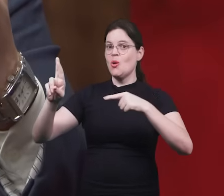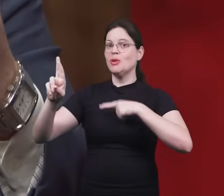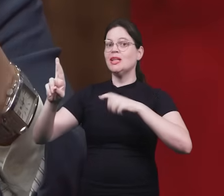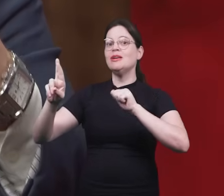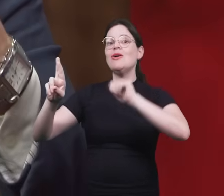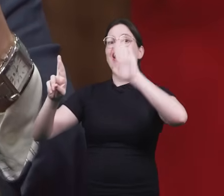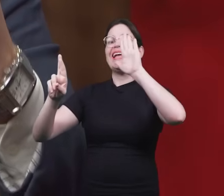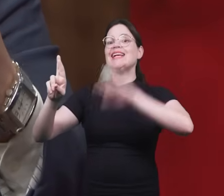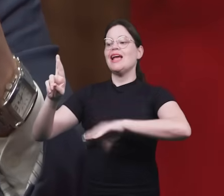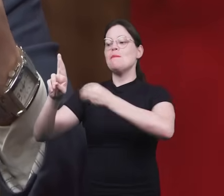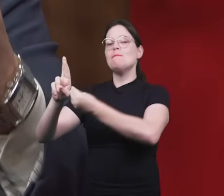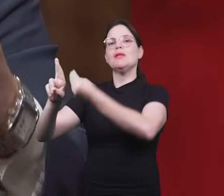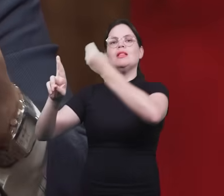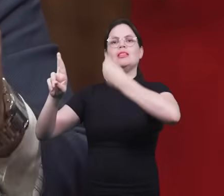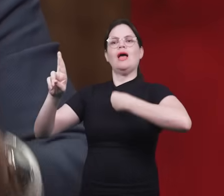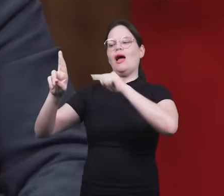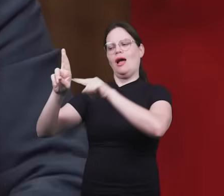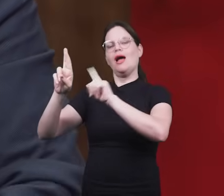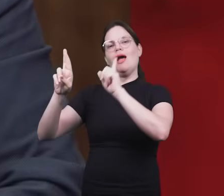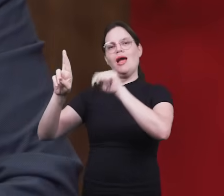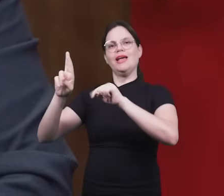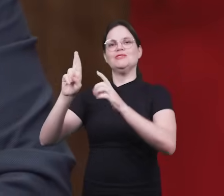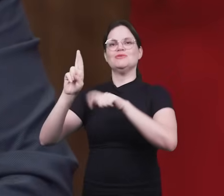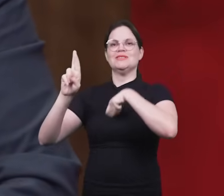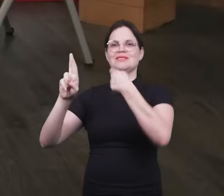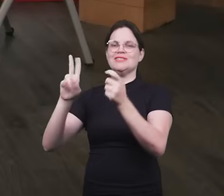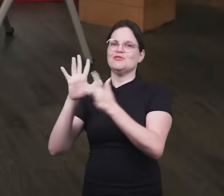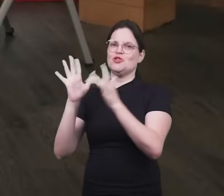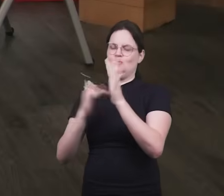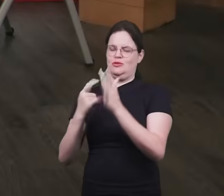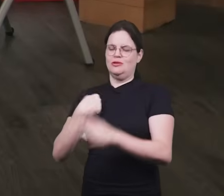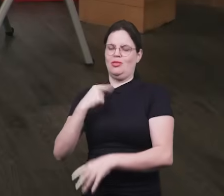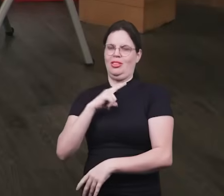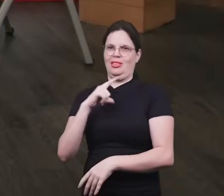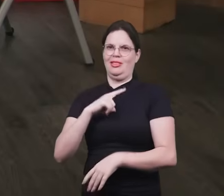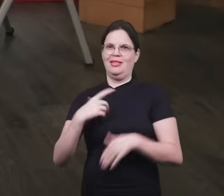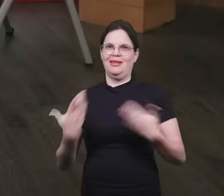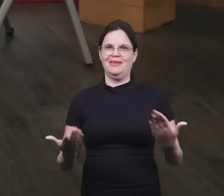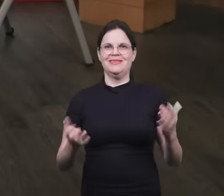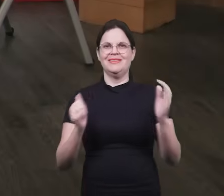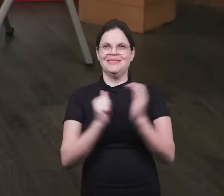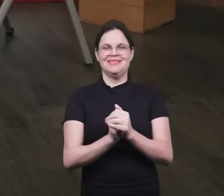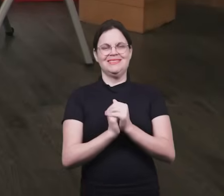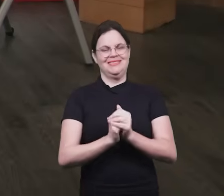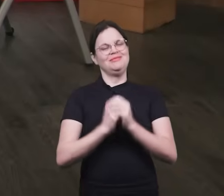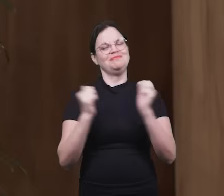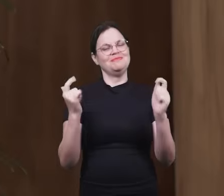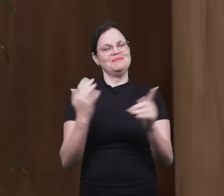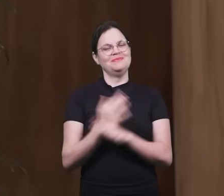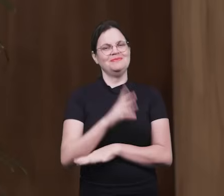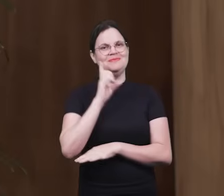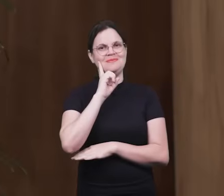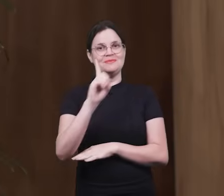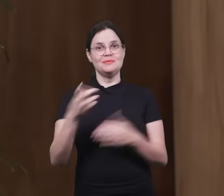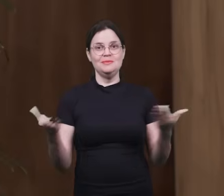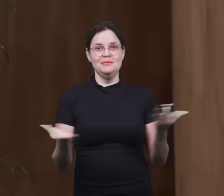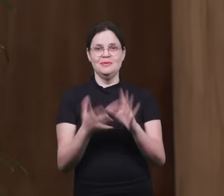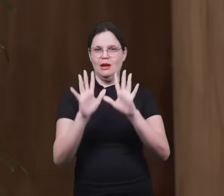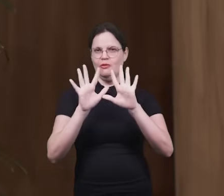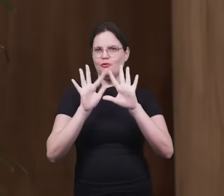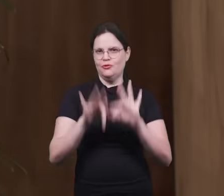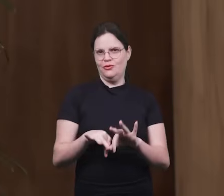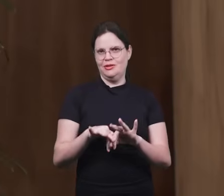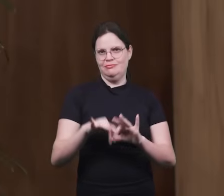abençoador, que é o Senhor Jesus da nossa vida. Glória a Deus. Nós estamos encerrando o programa